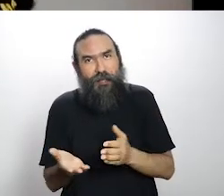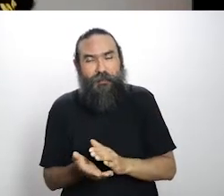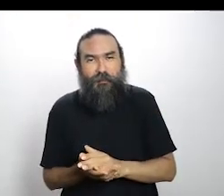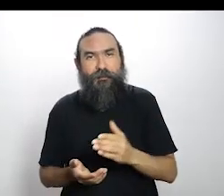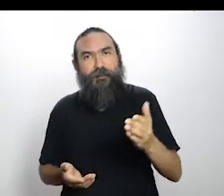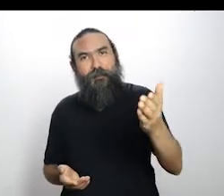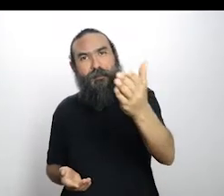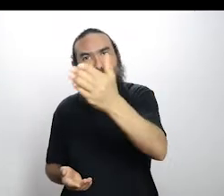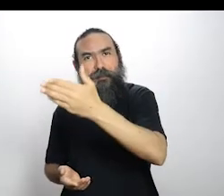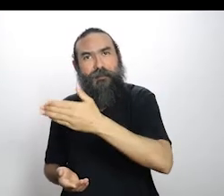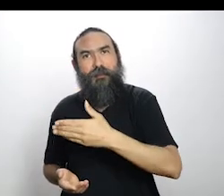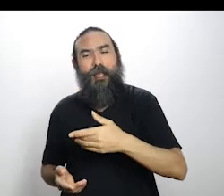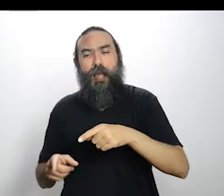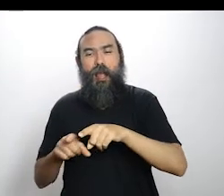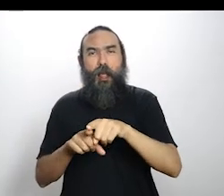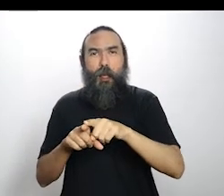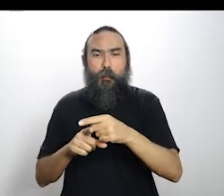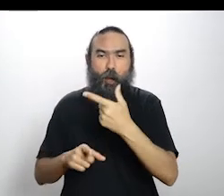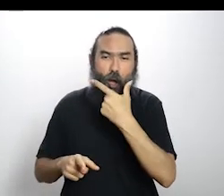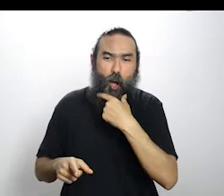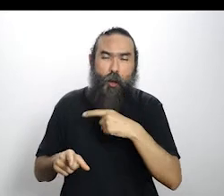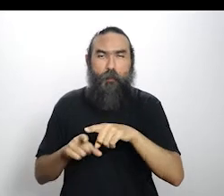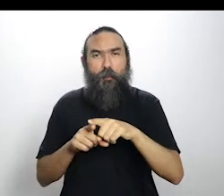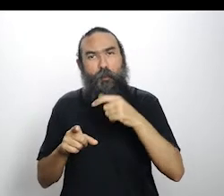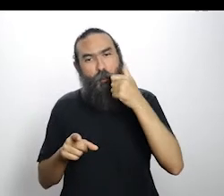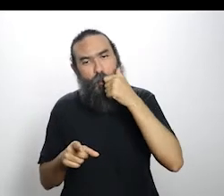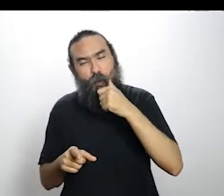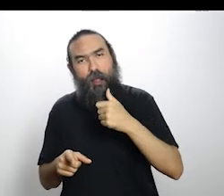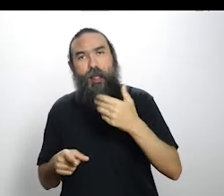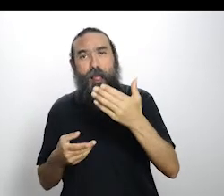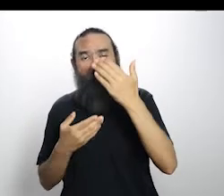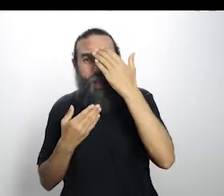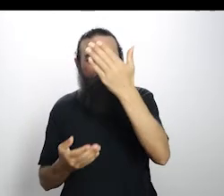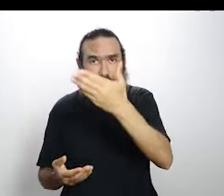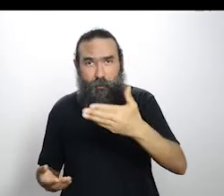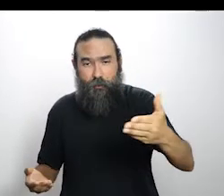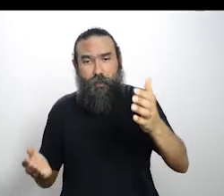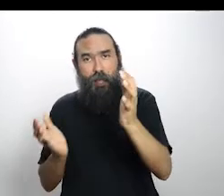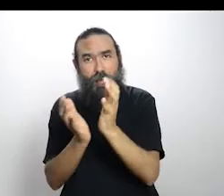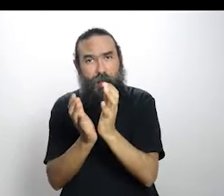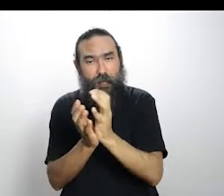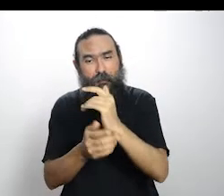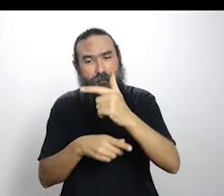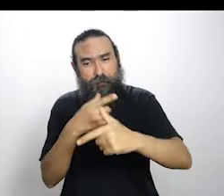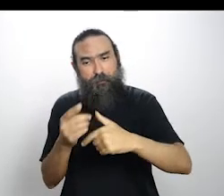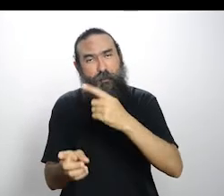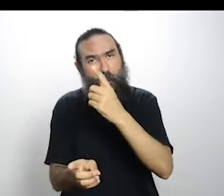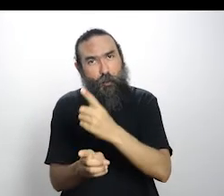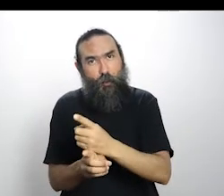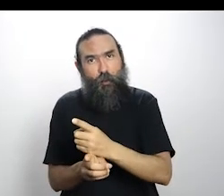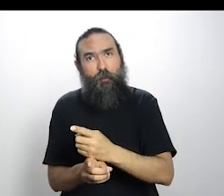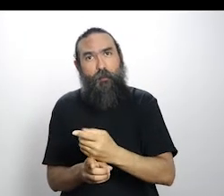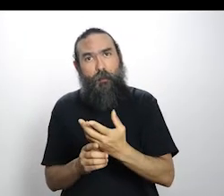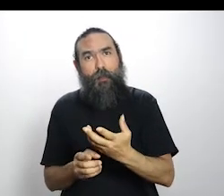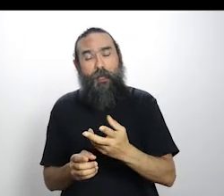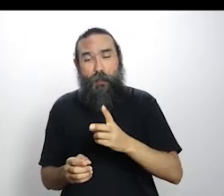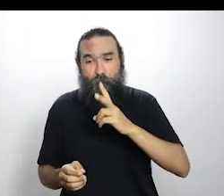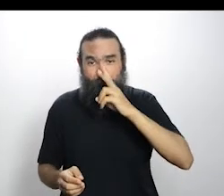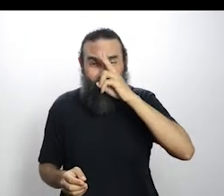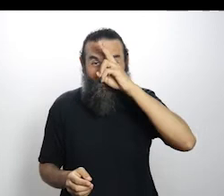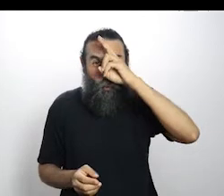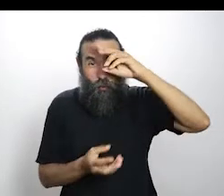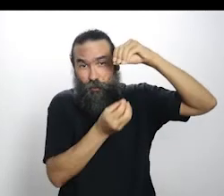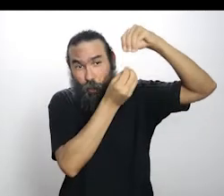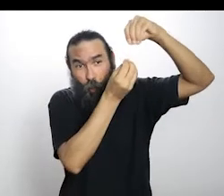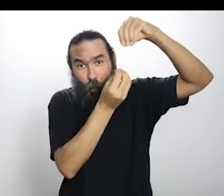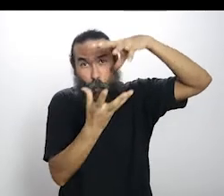manas e manos. Então, agradeço à equipe e vamos na força dos encantados de luz, para que a gente